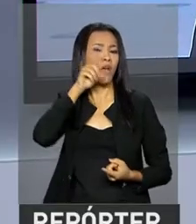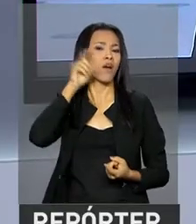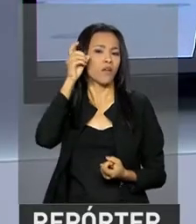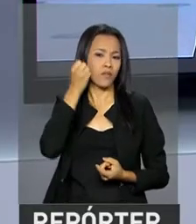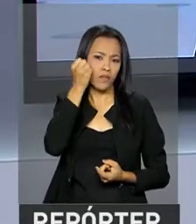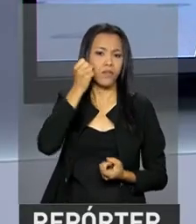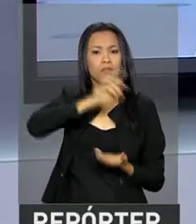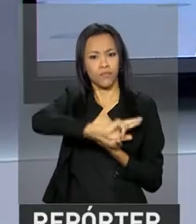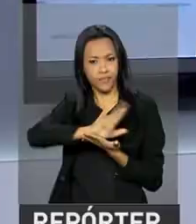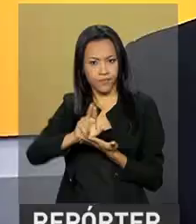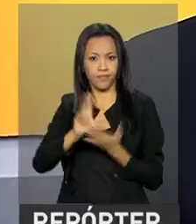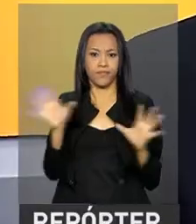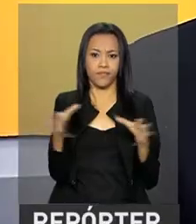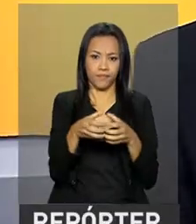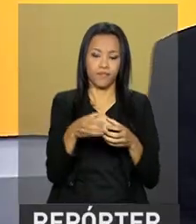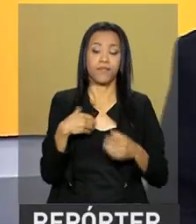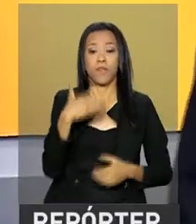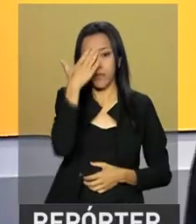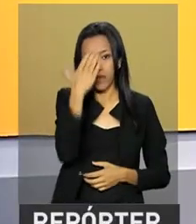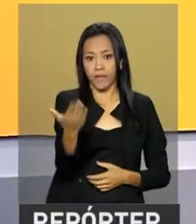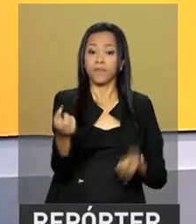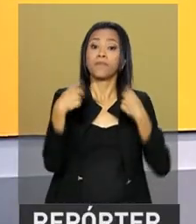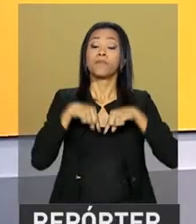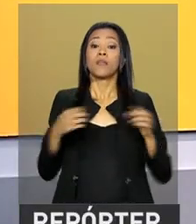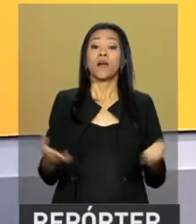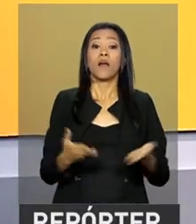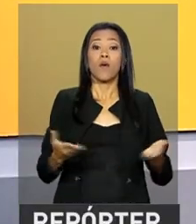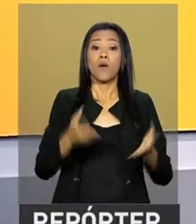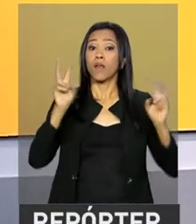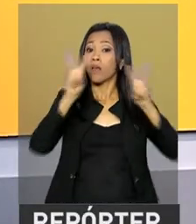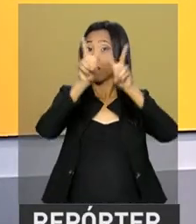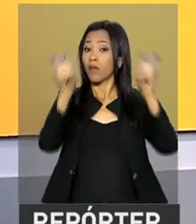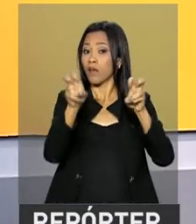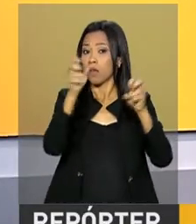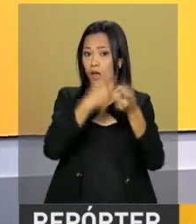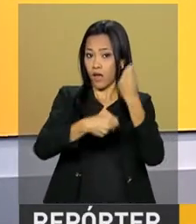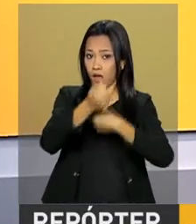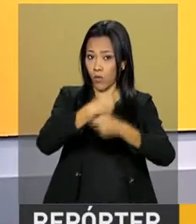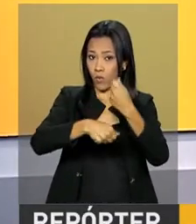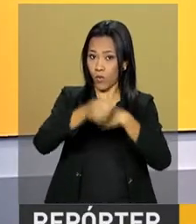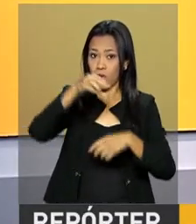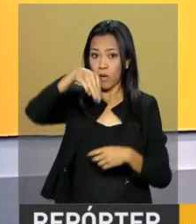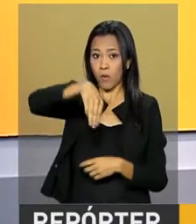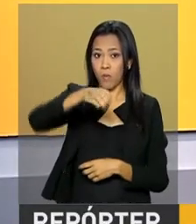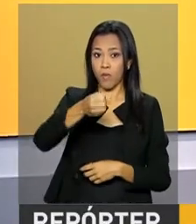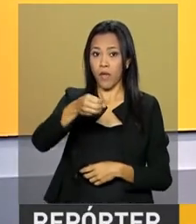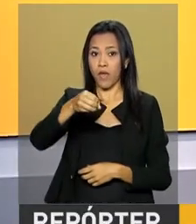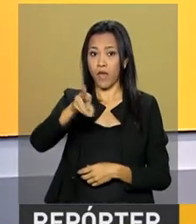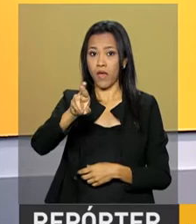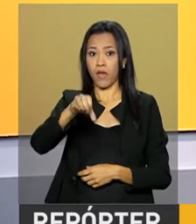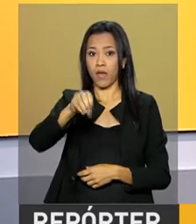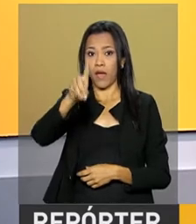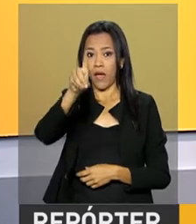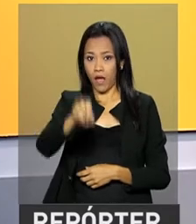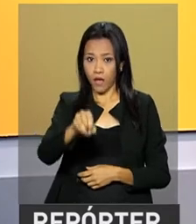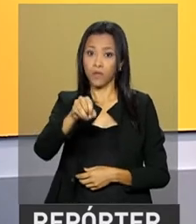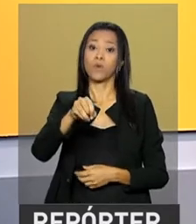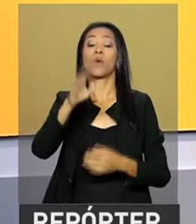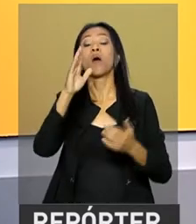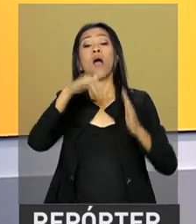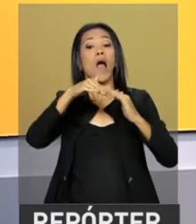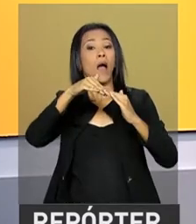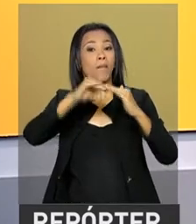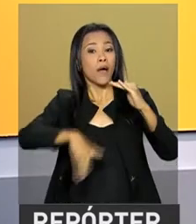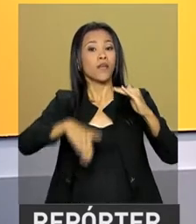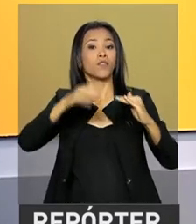pelas suas informações. Falar de economia agora, porque o mercado financeiro mantém a estimativa da inflação oficial abaixo